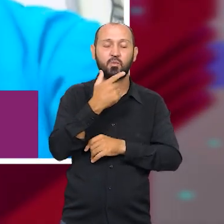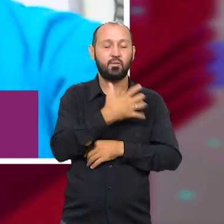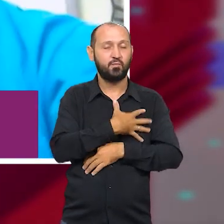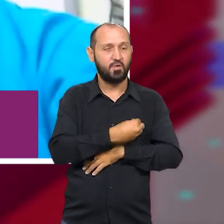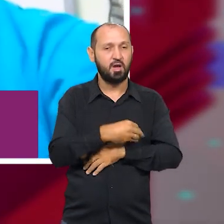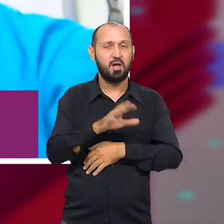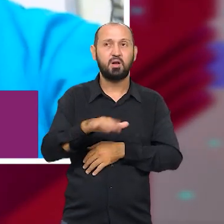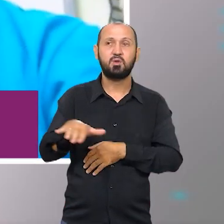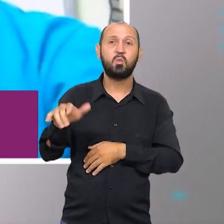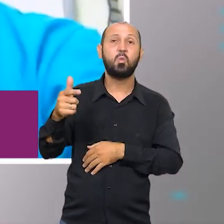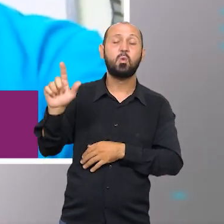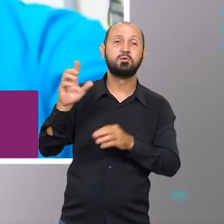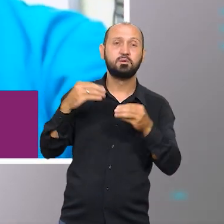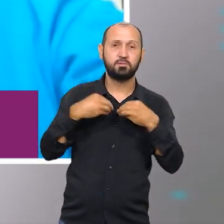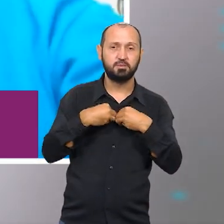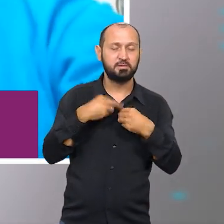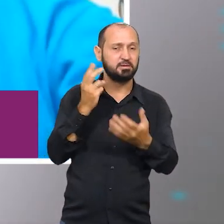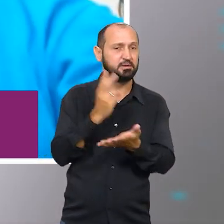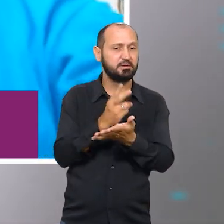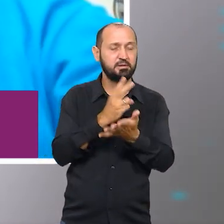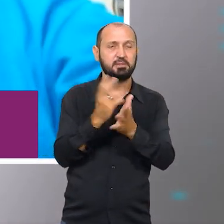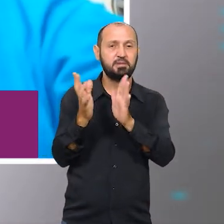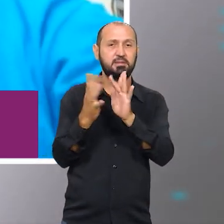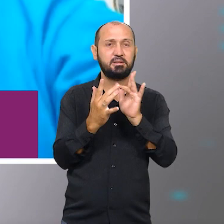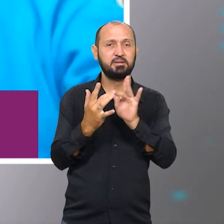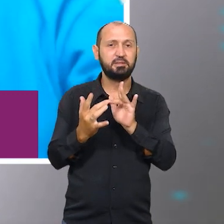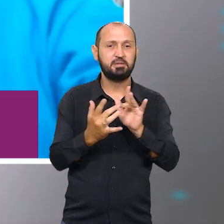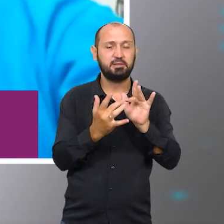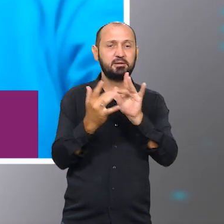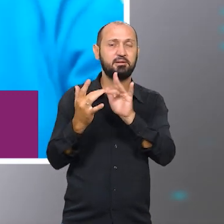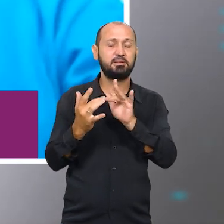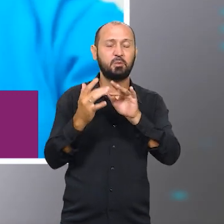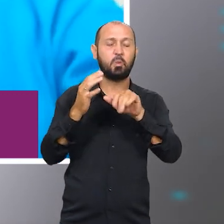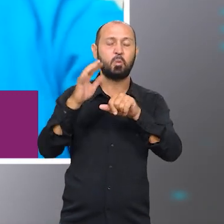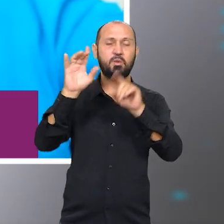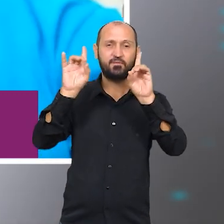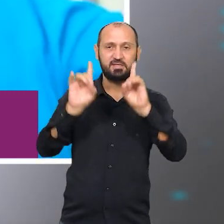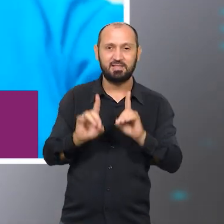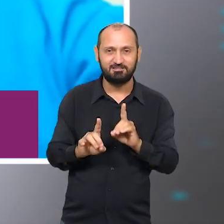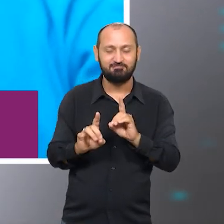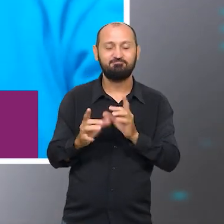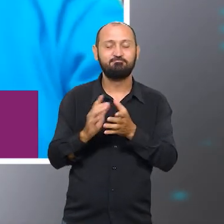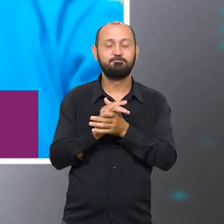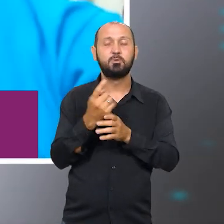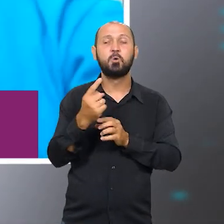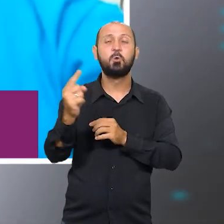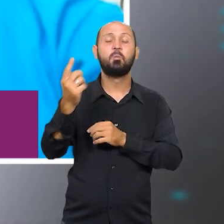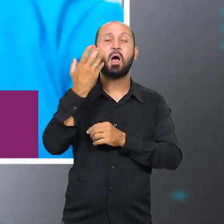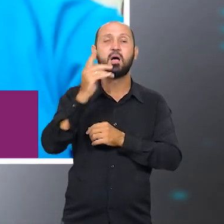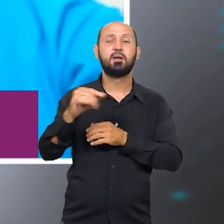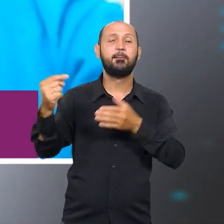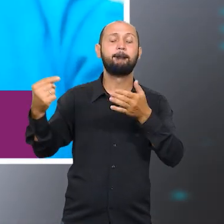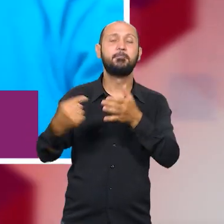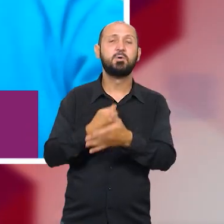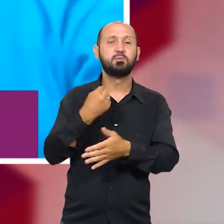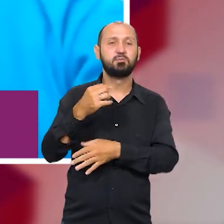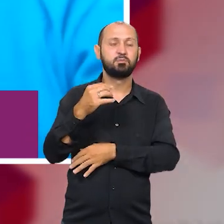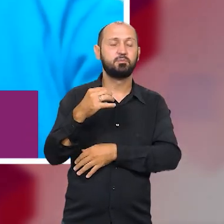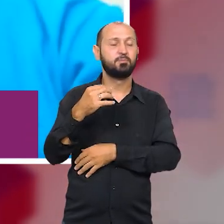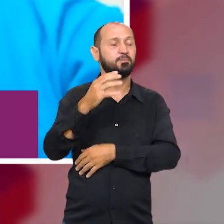outros autistas e vão conviver cada vez mais com pessoas com deficiência. E um deles me perguntou assim, Flávia, tia